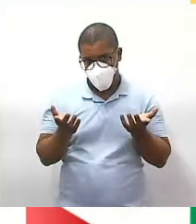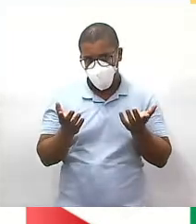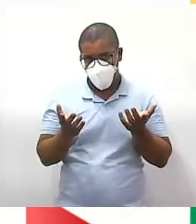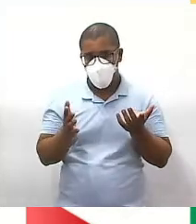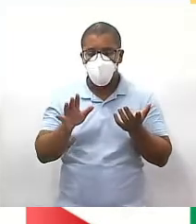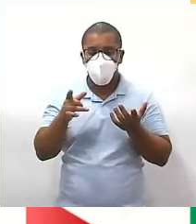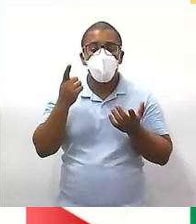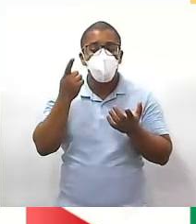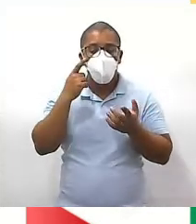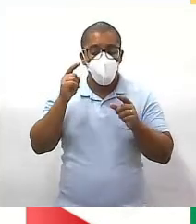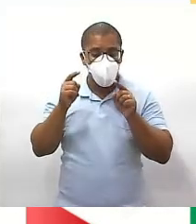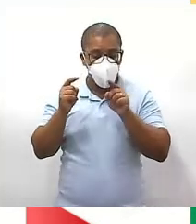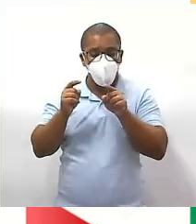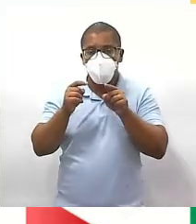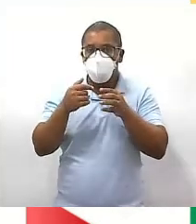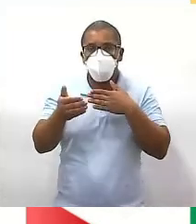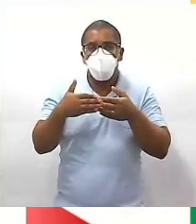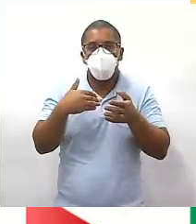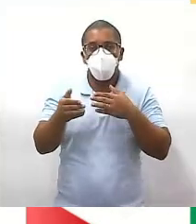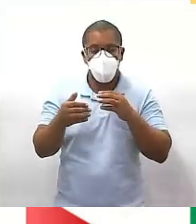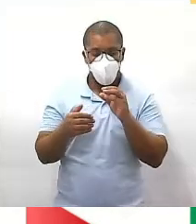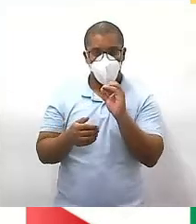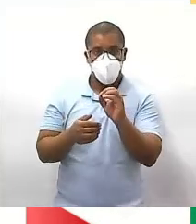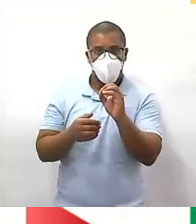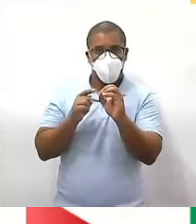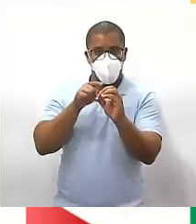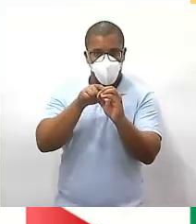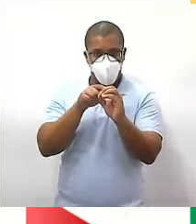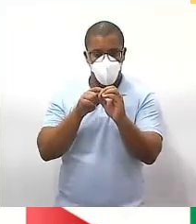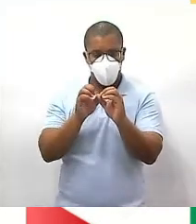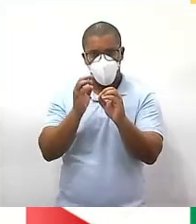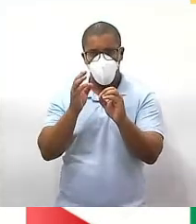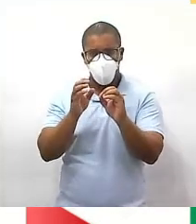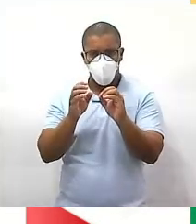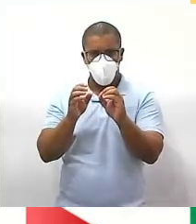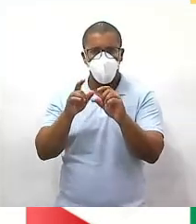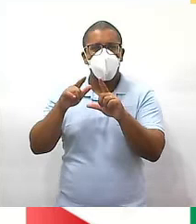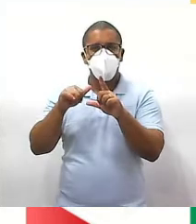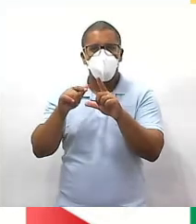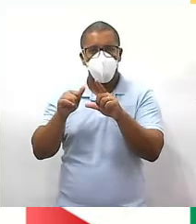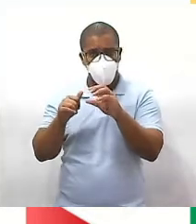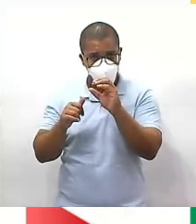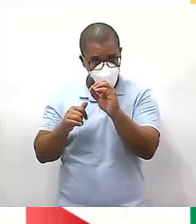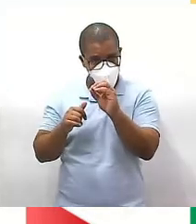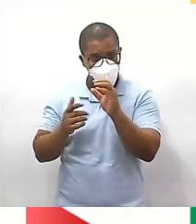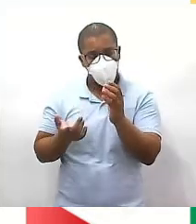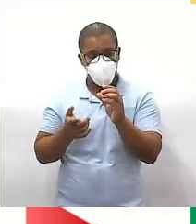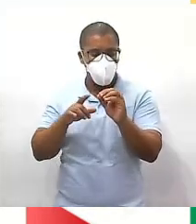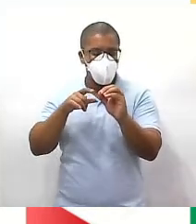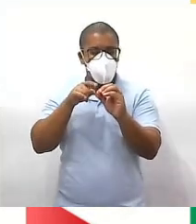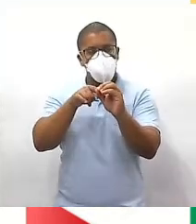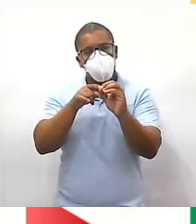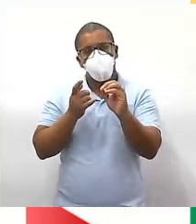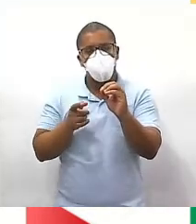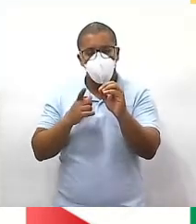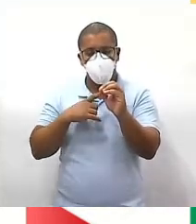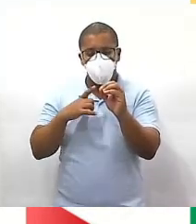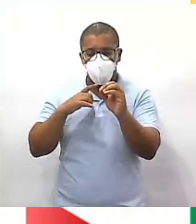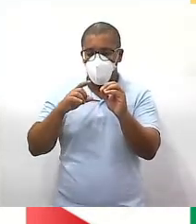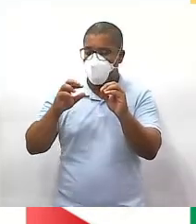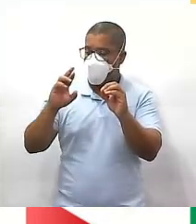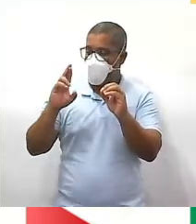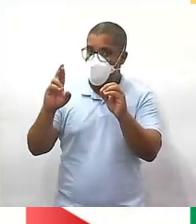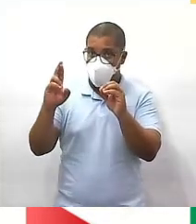um ponto qualquer com o centro zero ou centro O da circunferência, e aí eu tenho um raio que limita